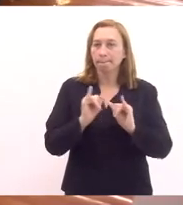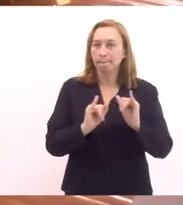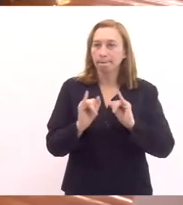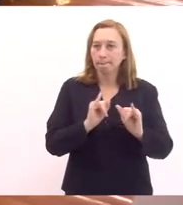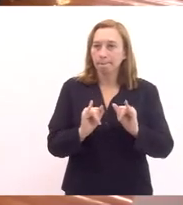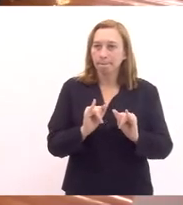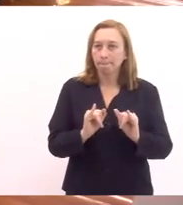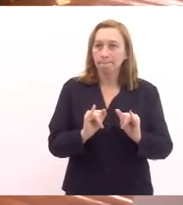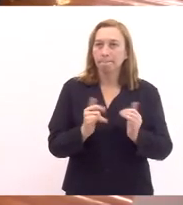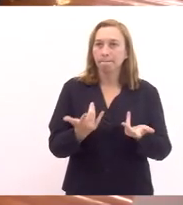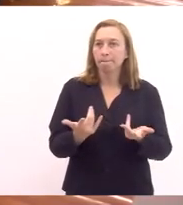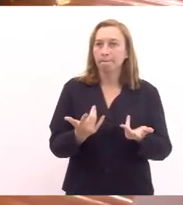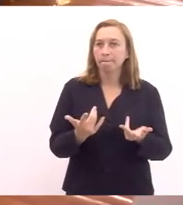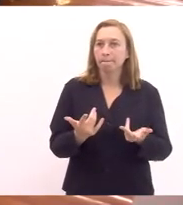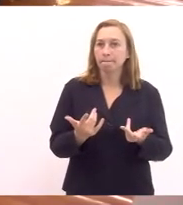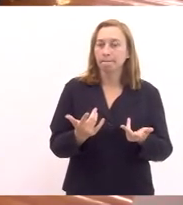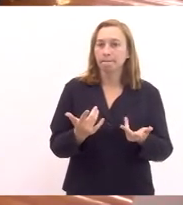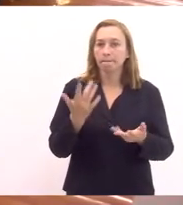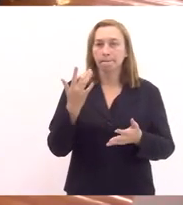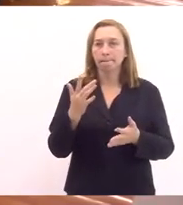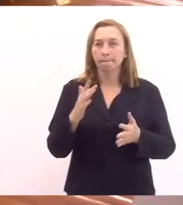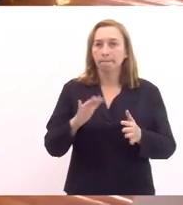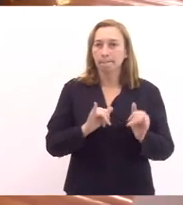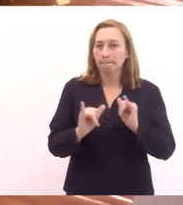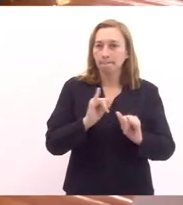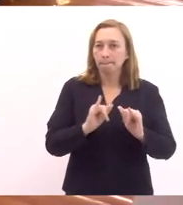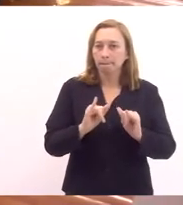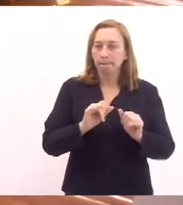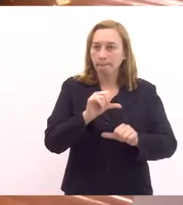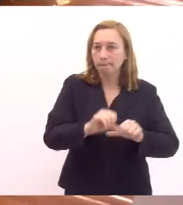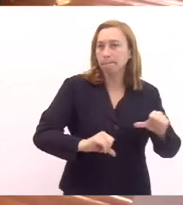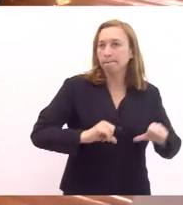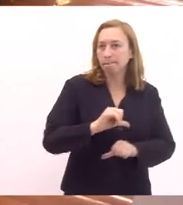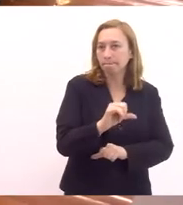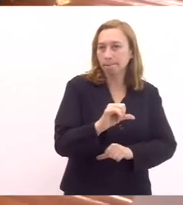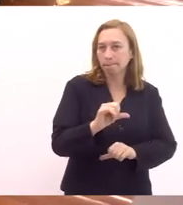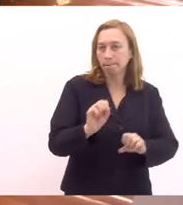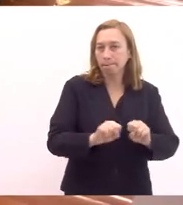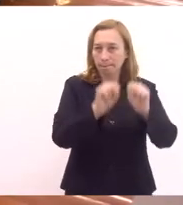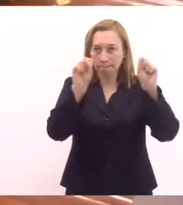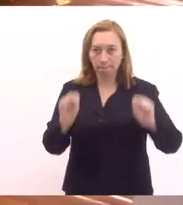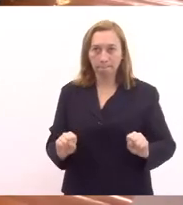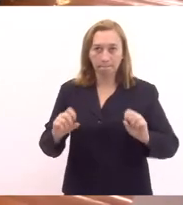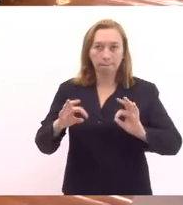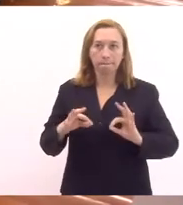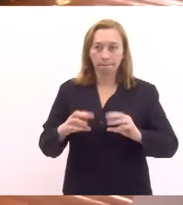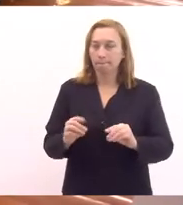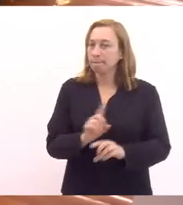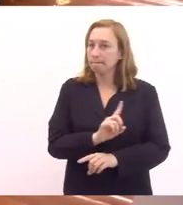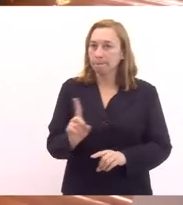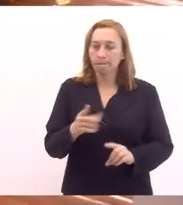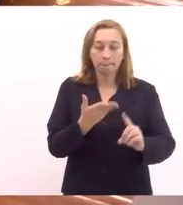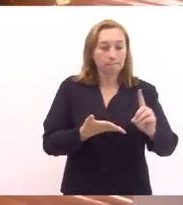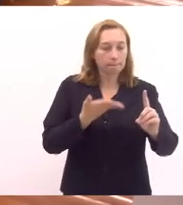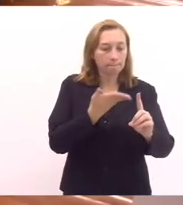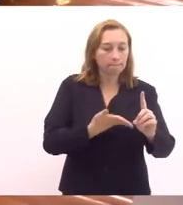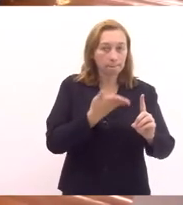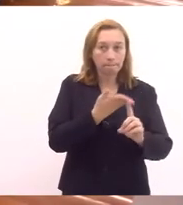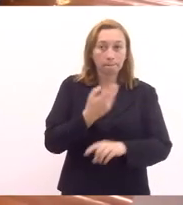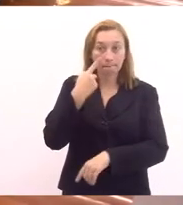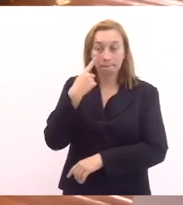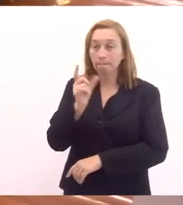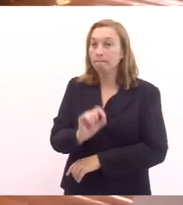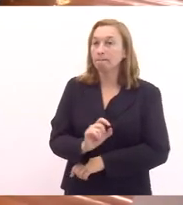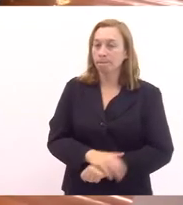como se a informação fosse uma chave para mudança do sistema uma chave absoluta para mudança no sistema e o que nós Douglas vemos na nossa